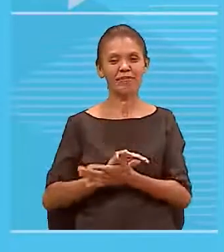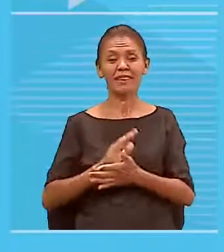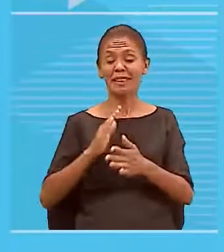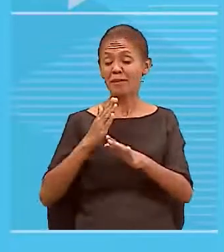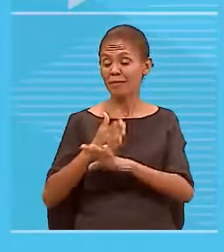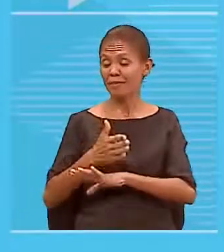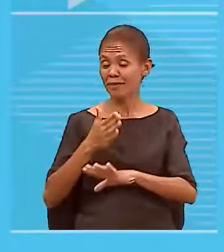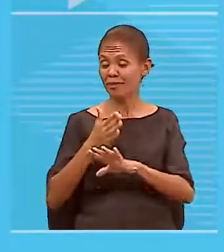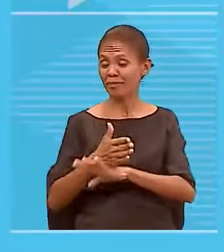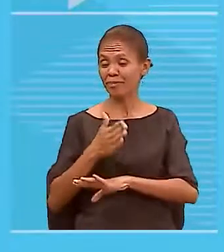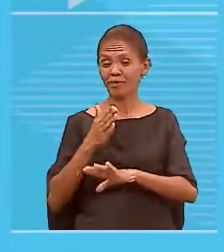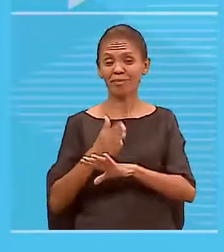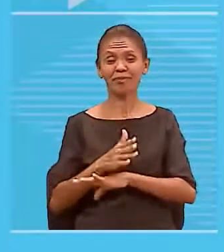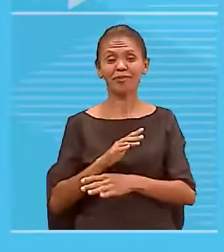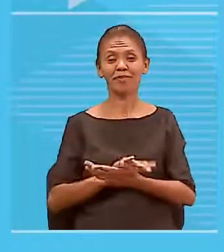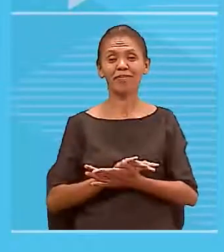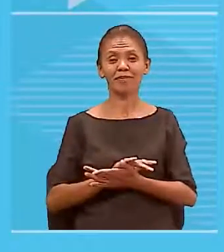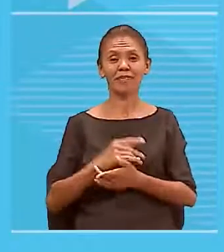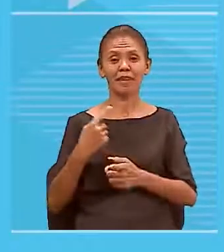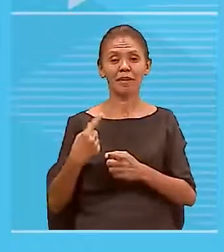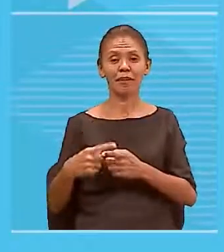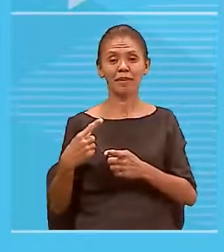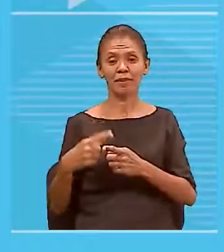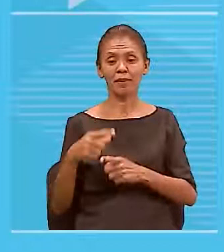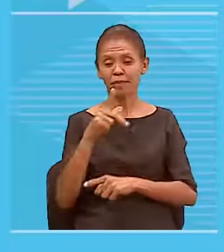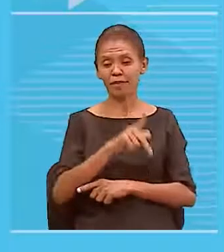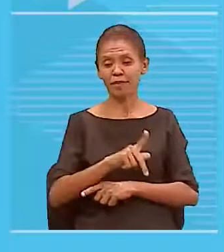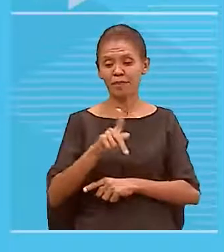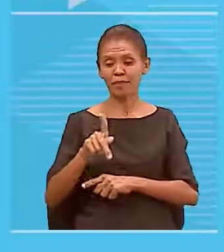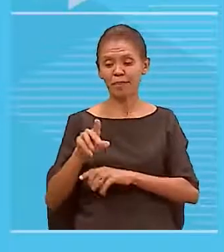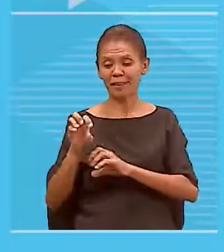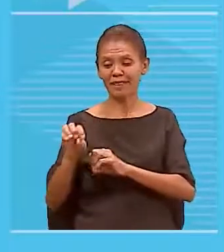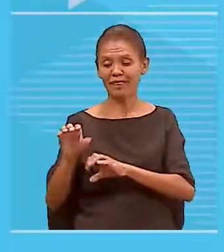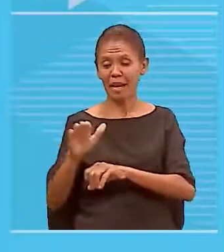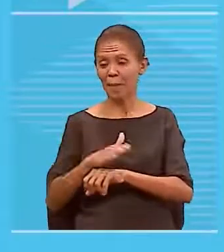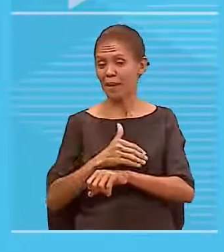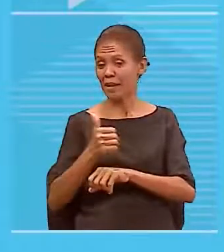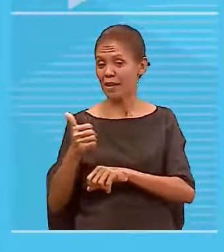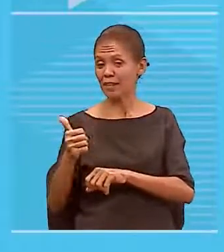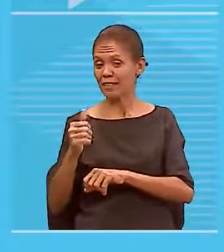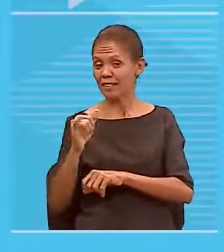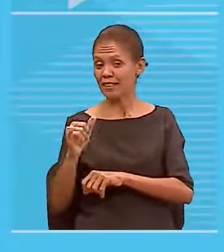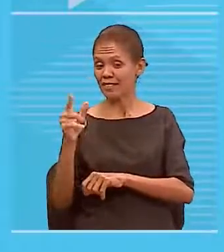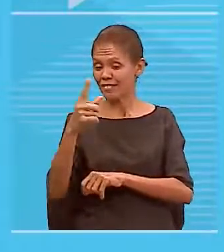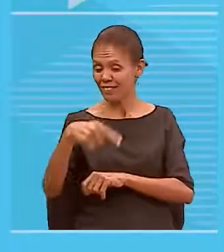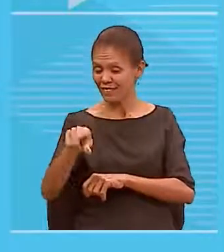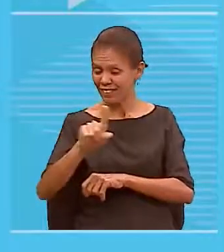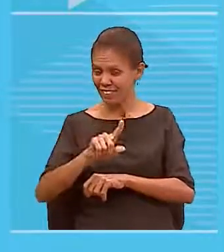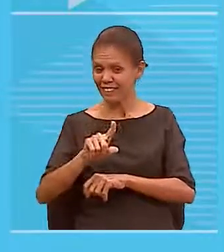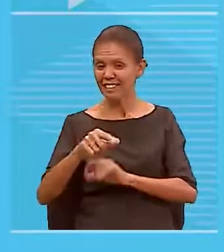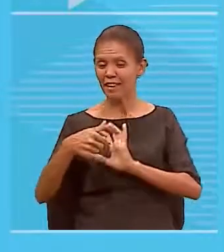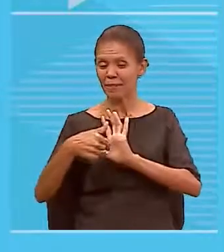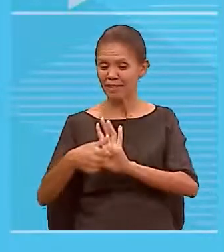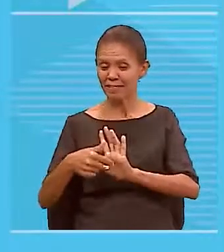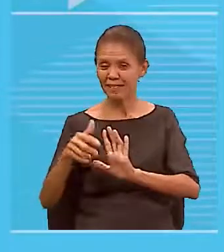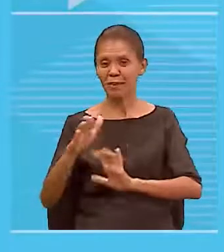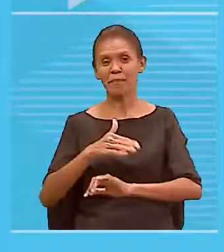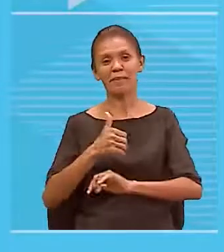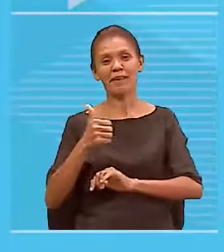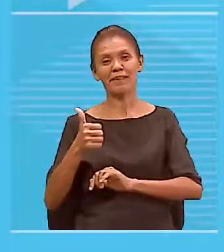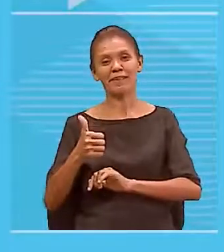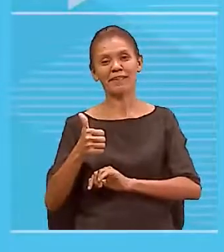é porque eu só posso dar o melhor de mim quando você dá o melhor de si